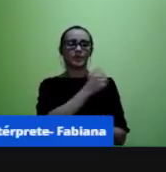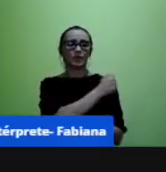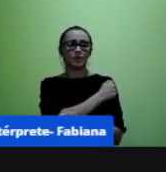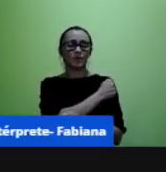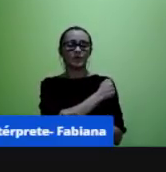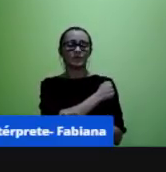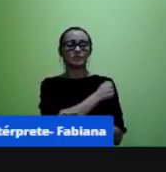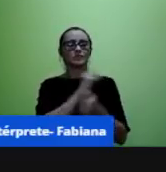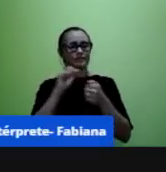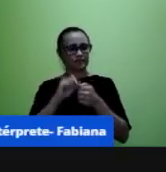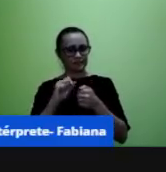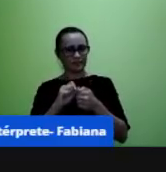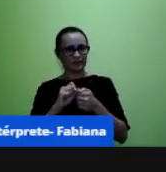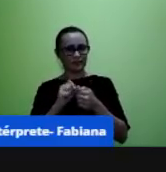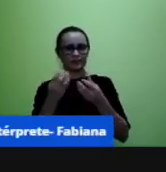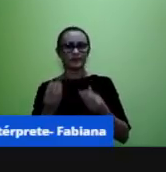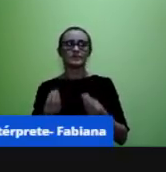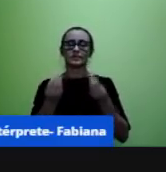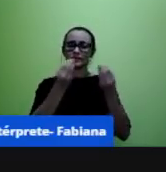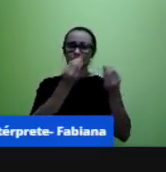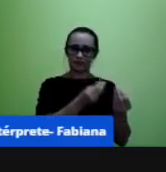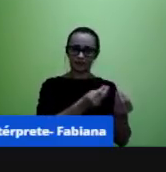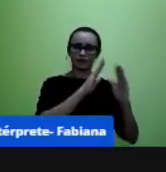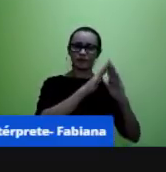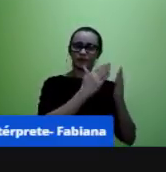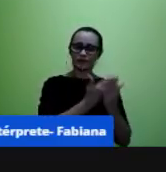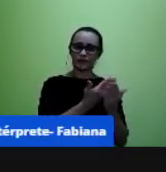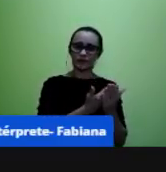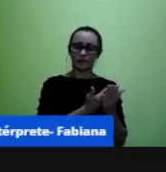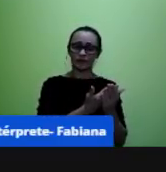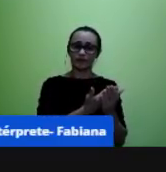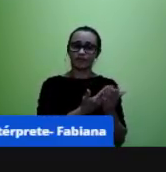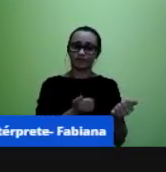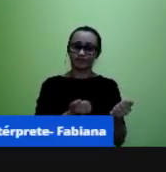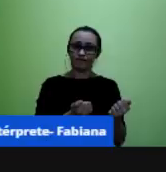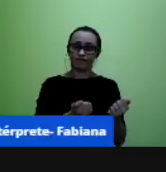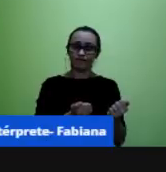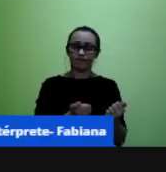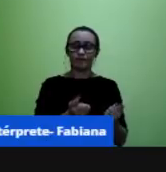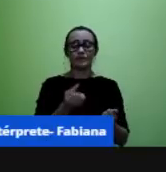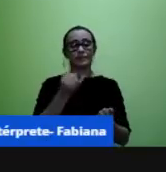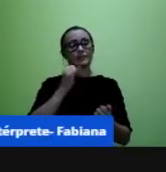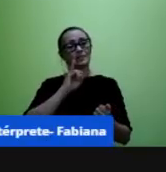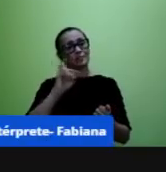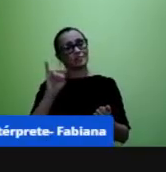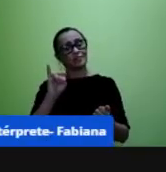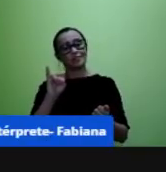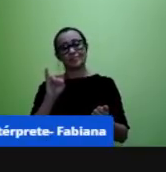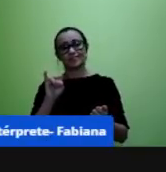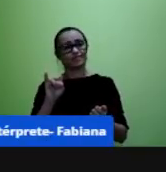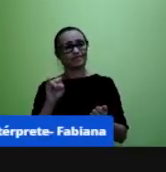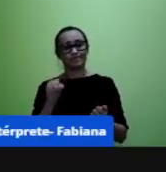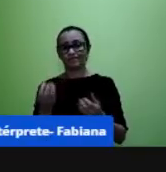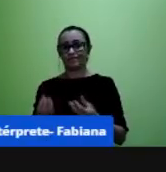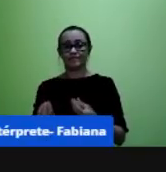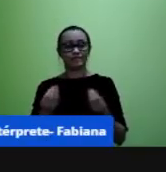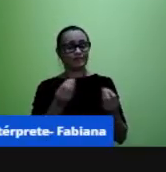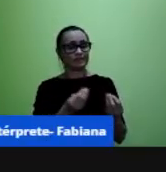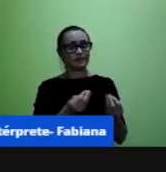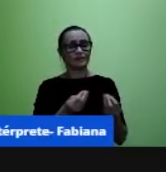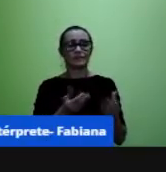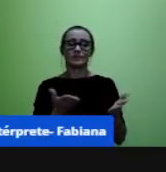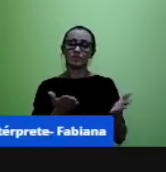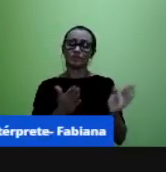ele fez, né? Se ele não entregou, né, então não alcançou. Então você pode propor uma atividade de reforço,